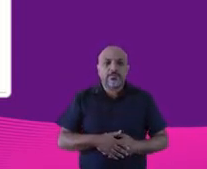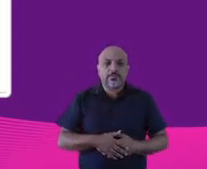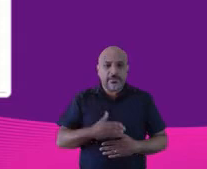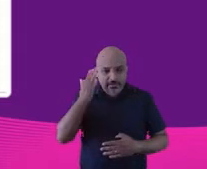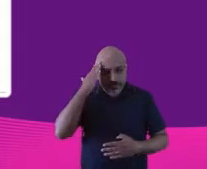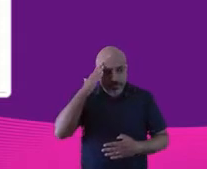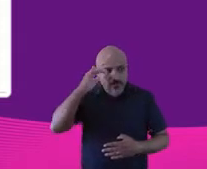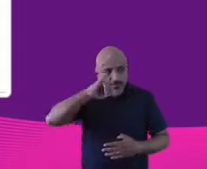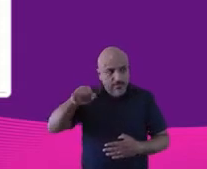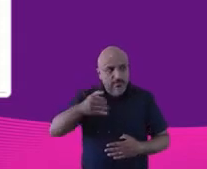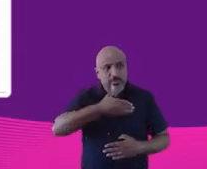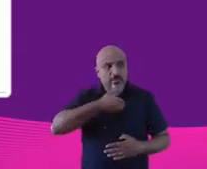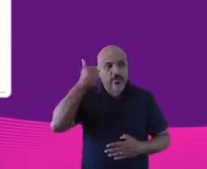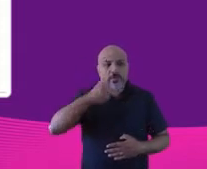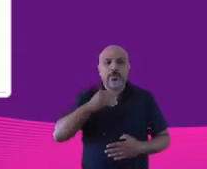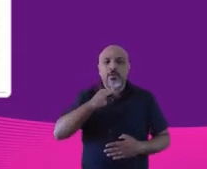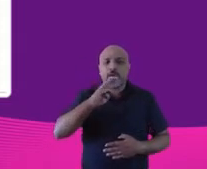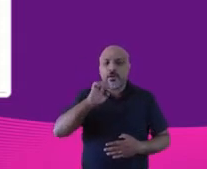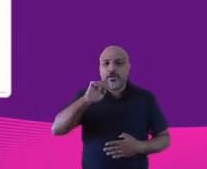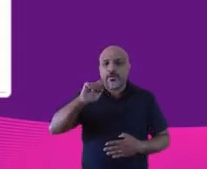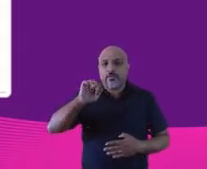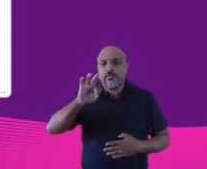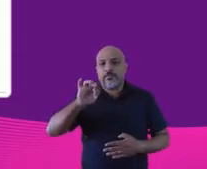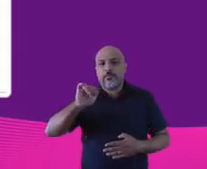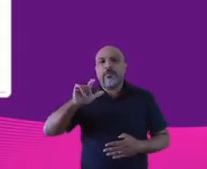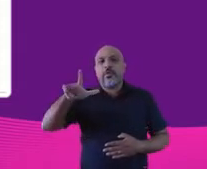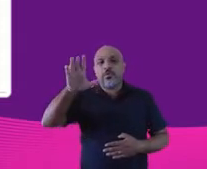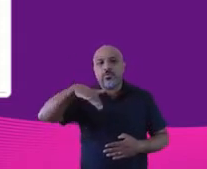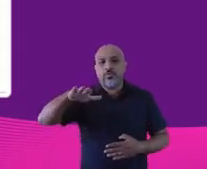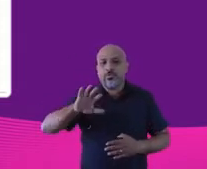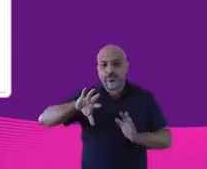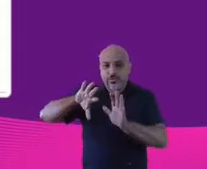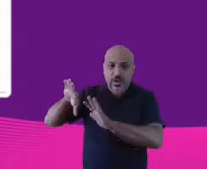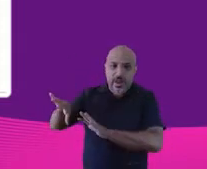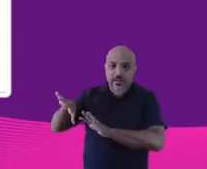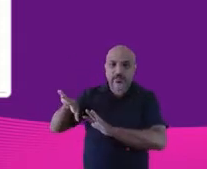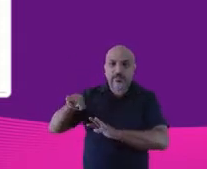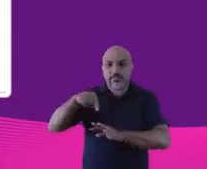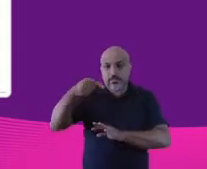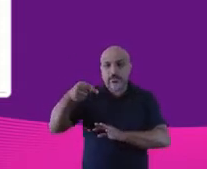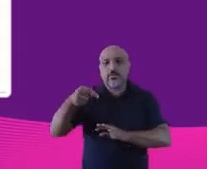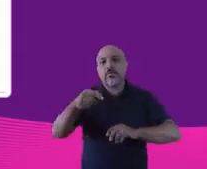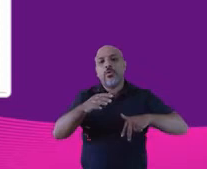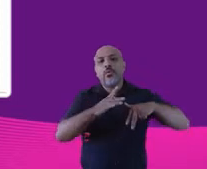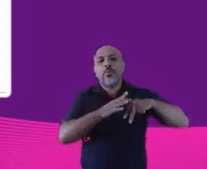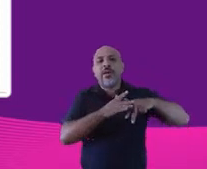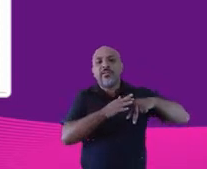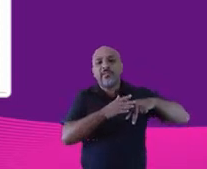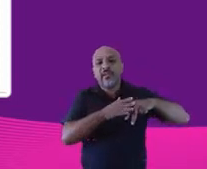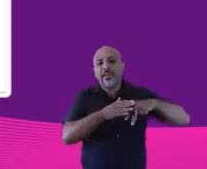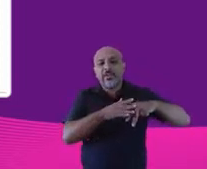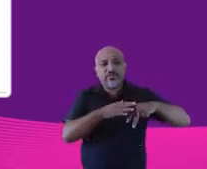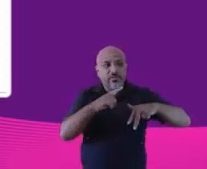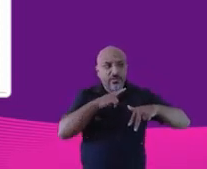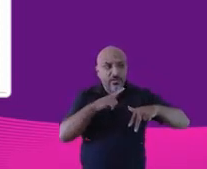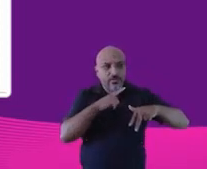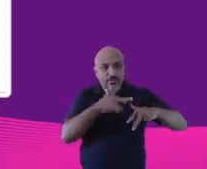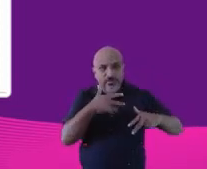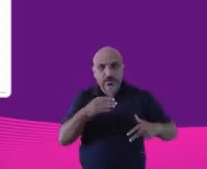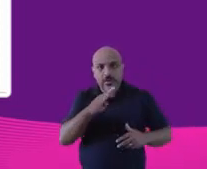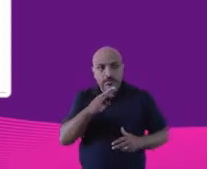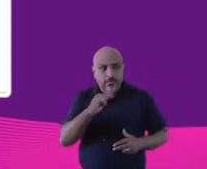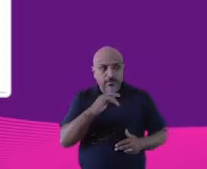preferem usar o carfilzomib, preferem deixar o Carfil de lado quando o paciente tem algum tipo de